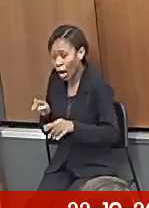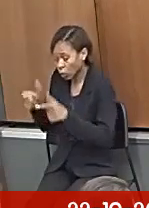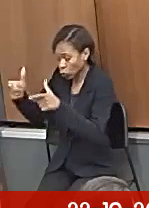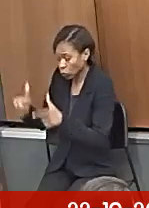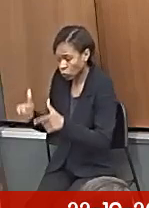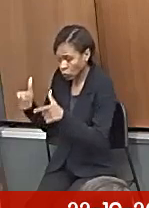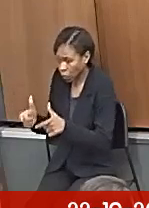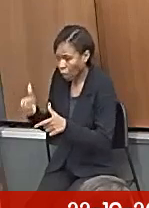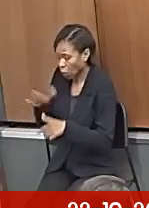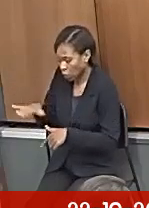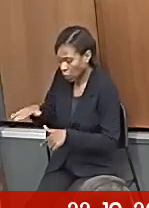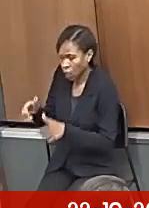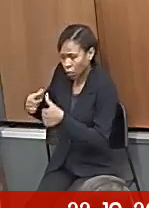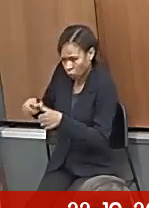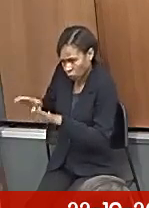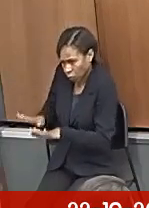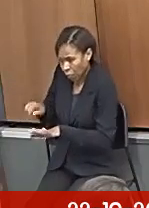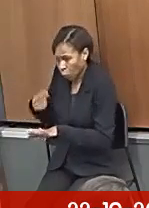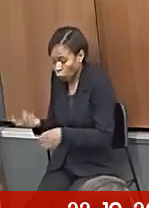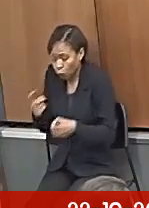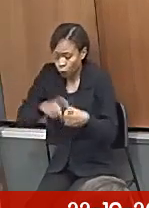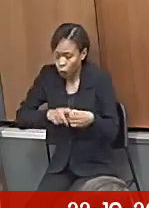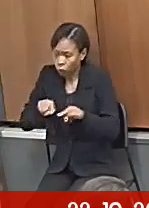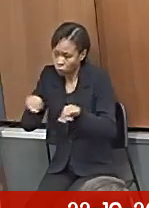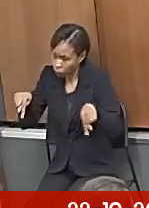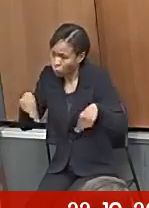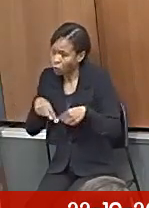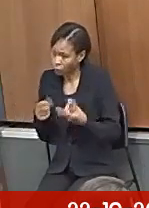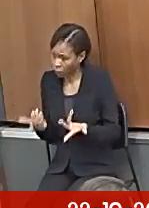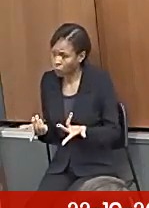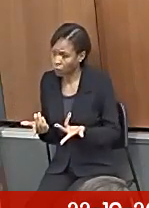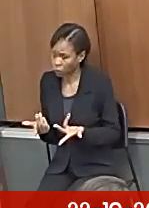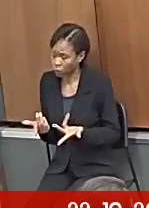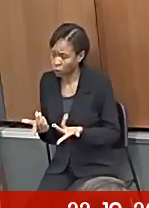recebida, mas depois ela volta de novo para a sala, né?